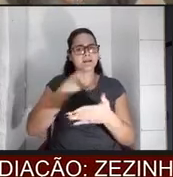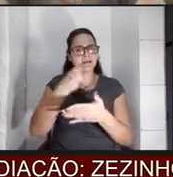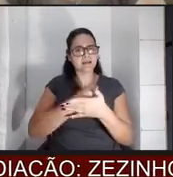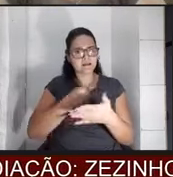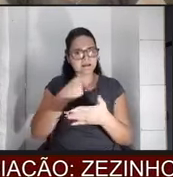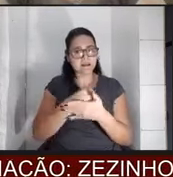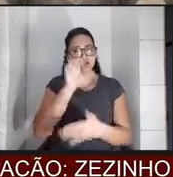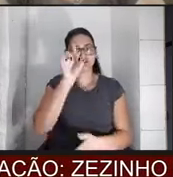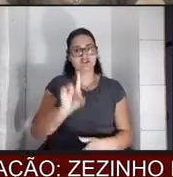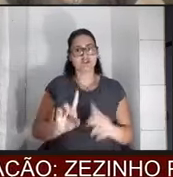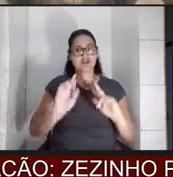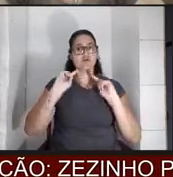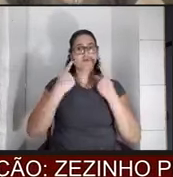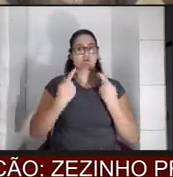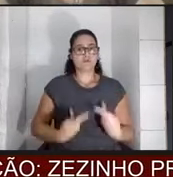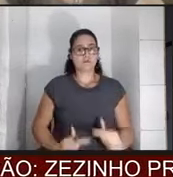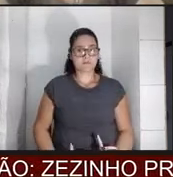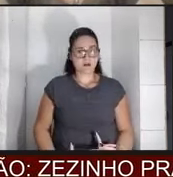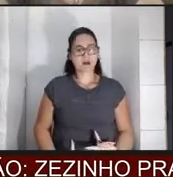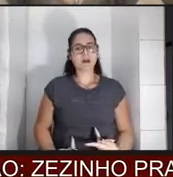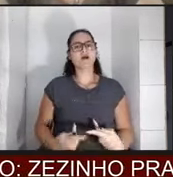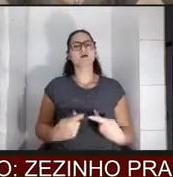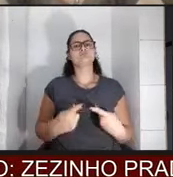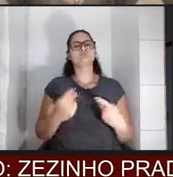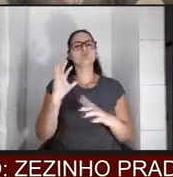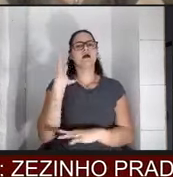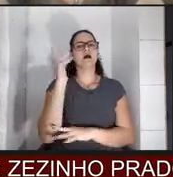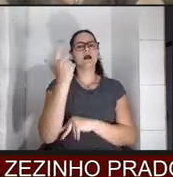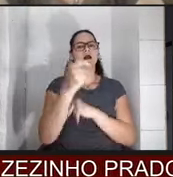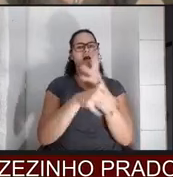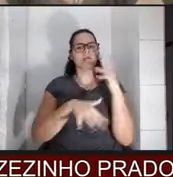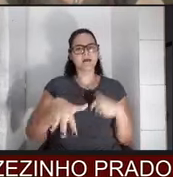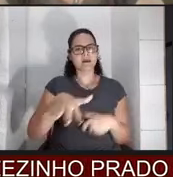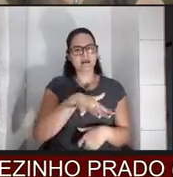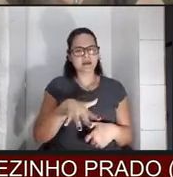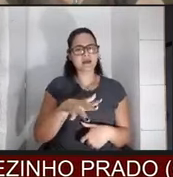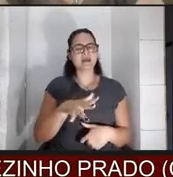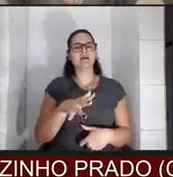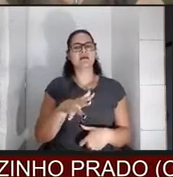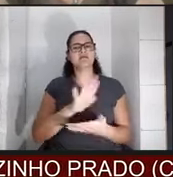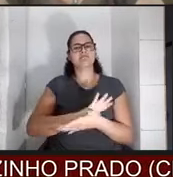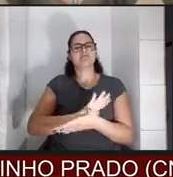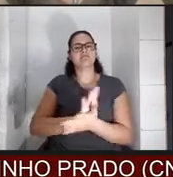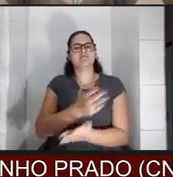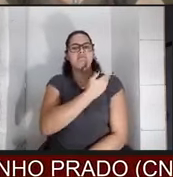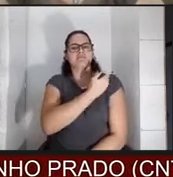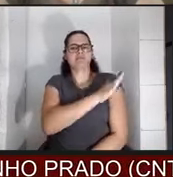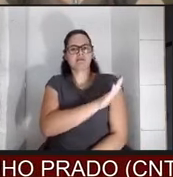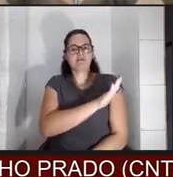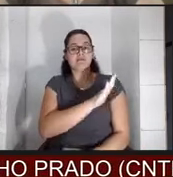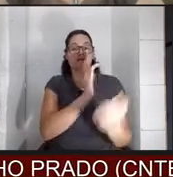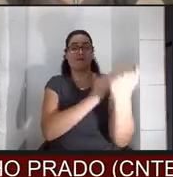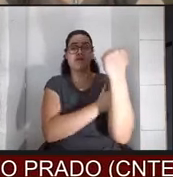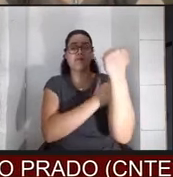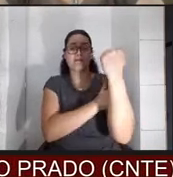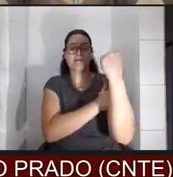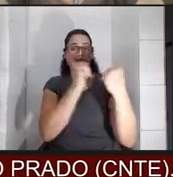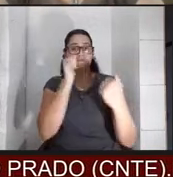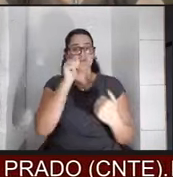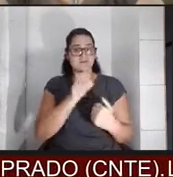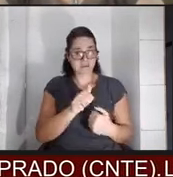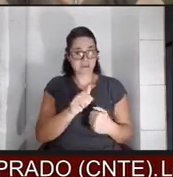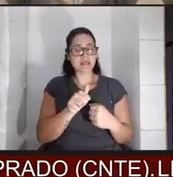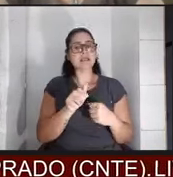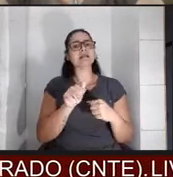direitos humanos, ambientalista, antirracista, feminista. Exerceu